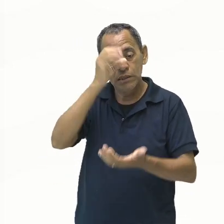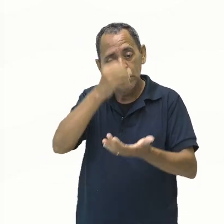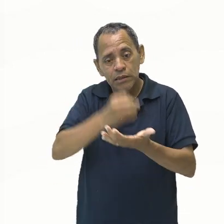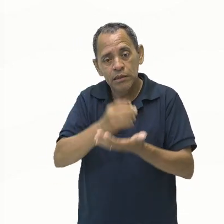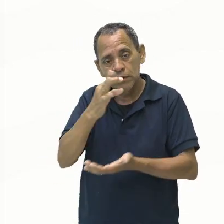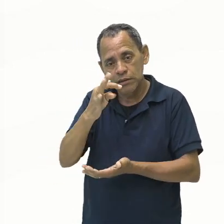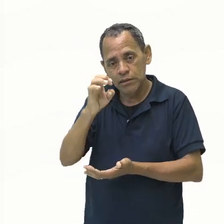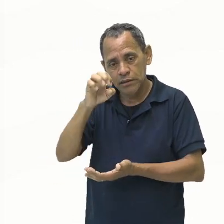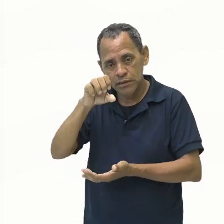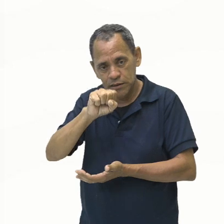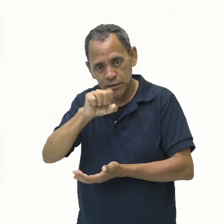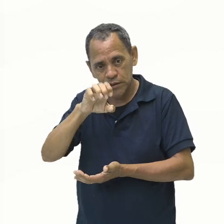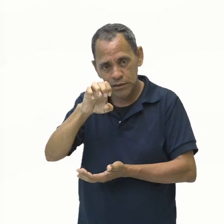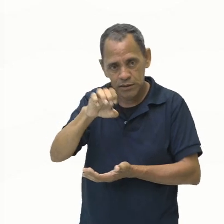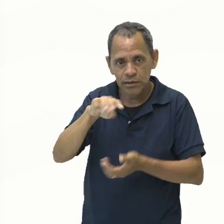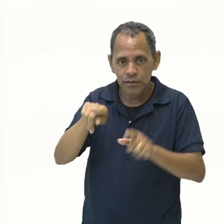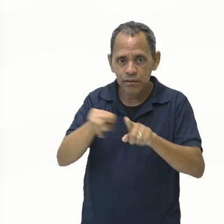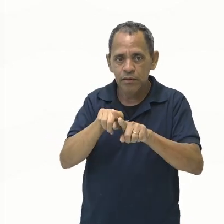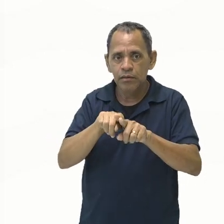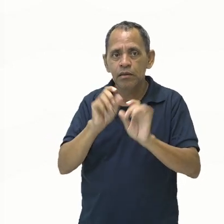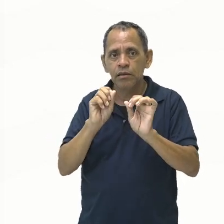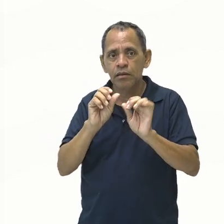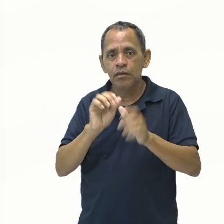Então, eu vou colocar aqui, ó, ponto